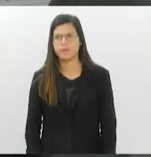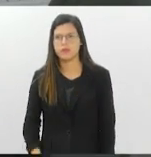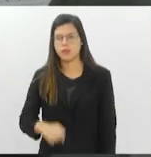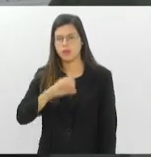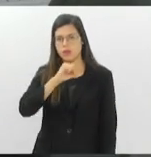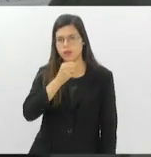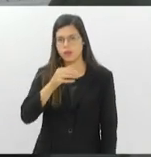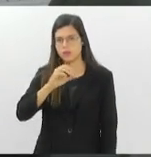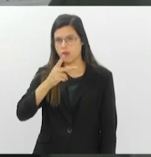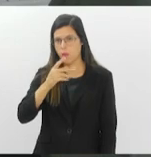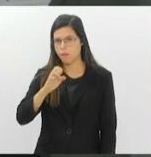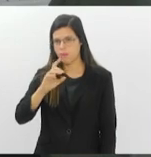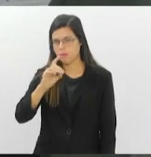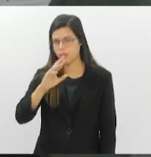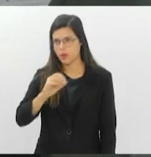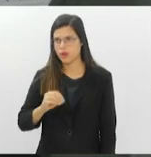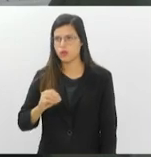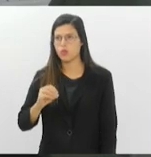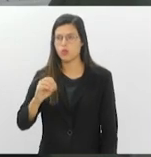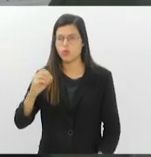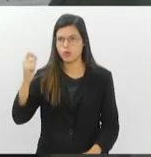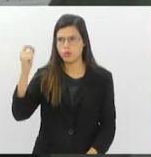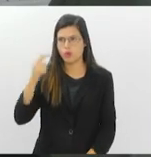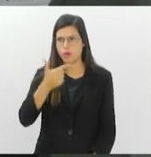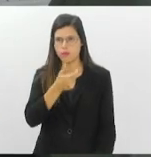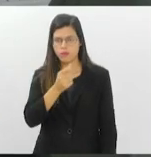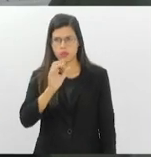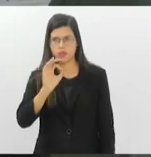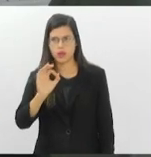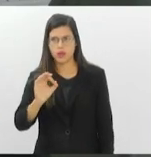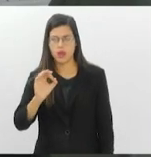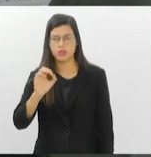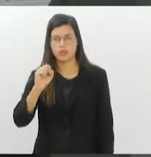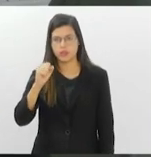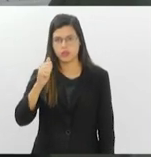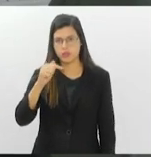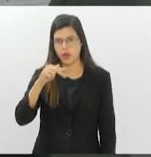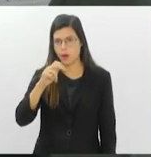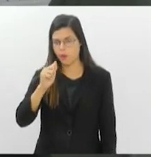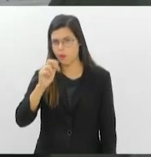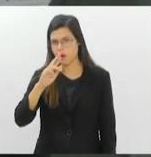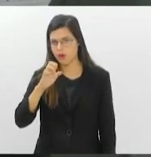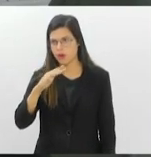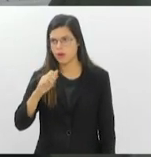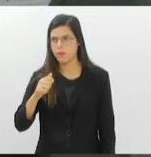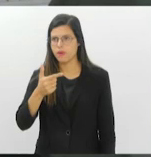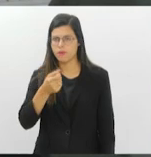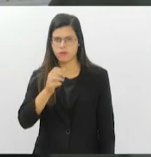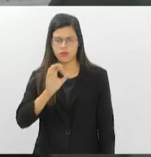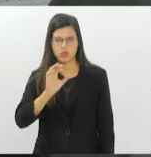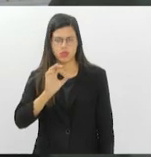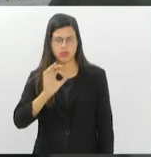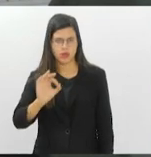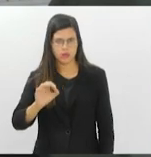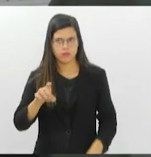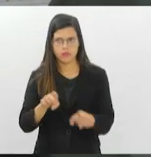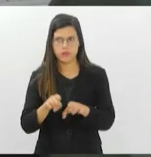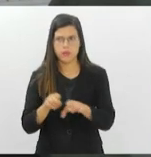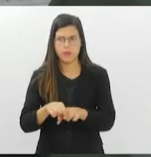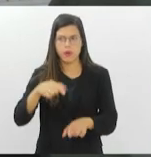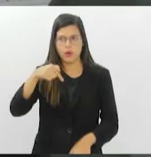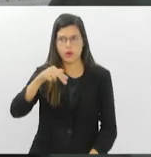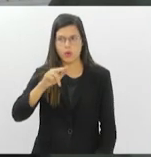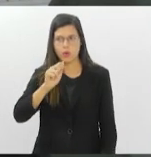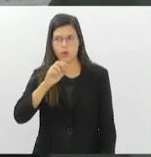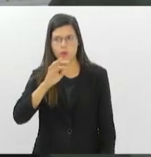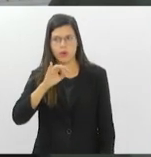São Pedro da Aldeia céu Limpo 20° Saquarema 20º também céu Limpo Quatis tá